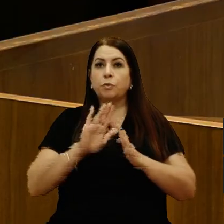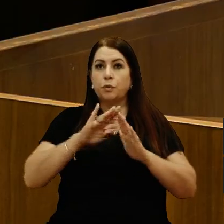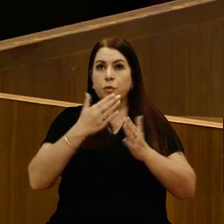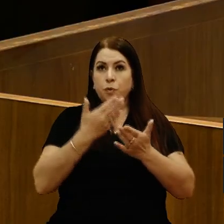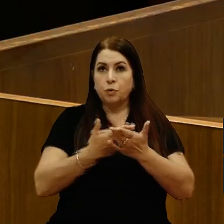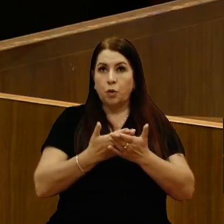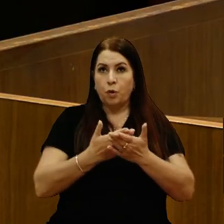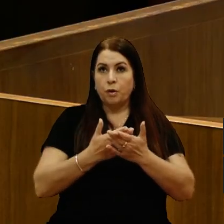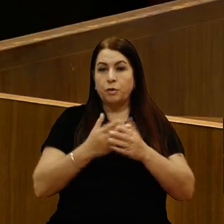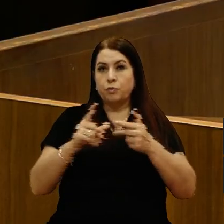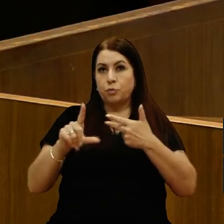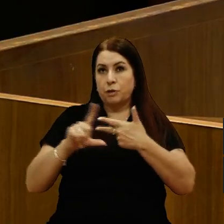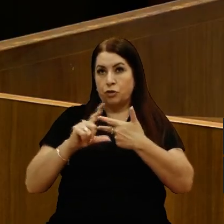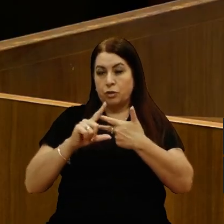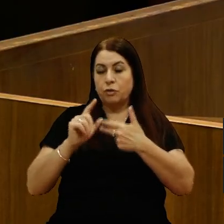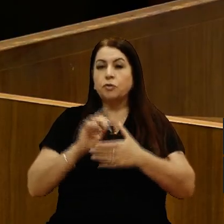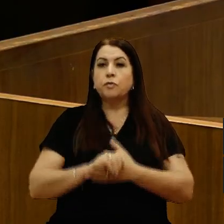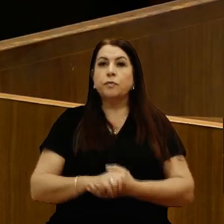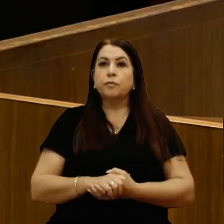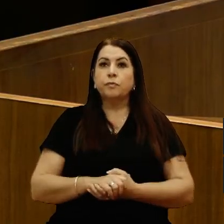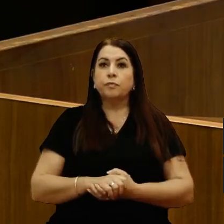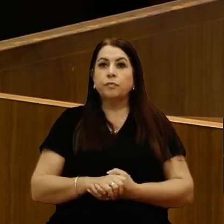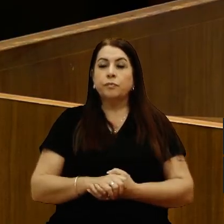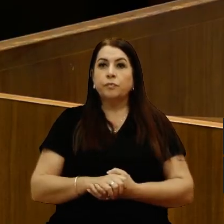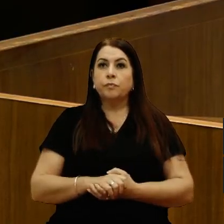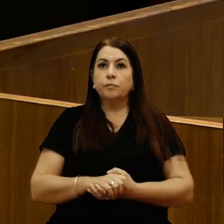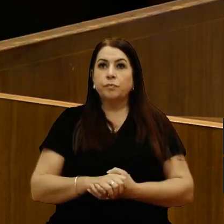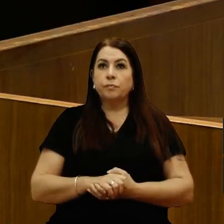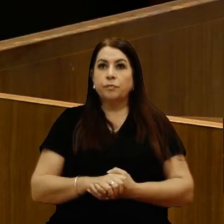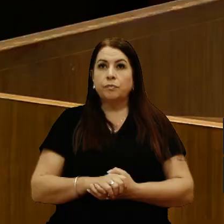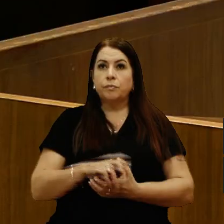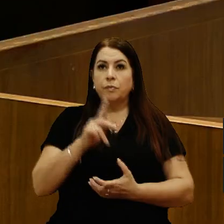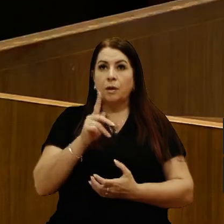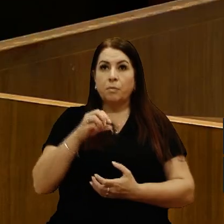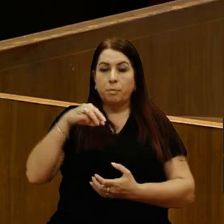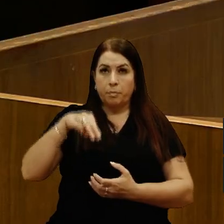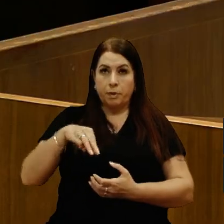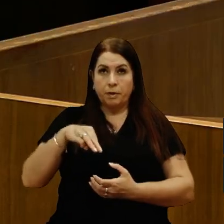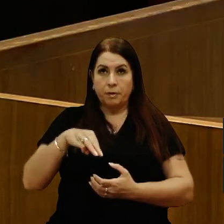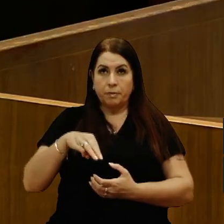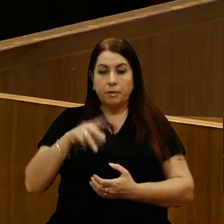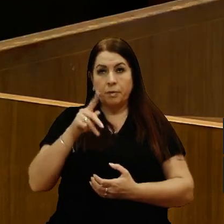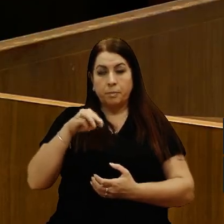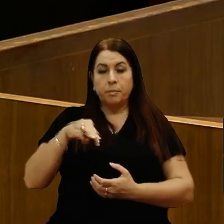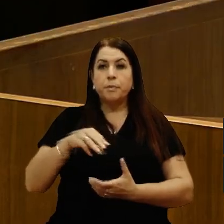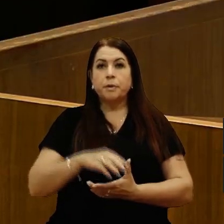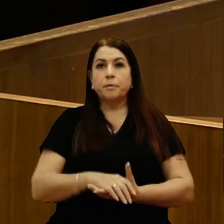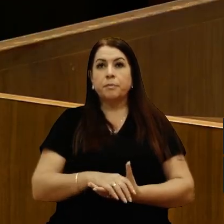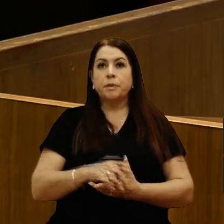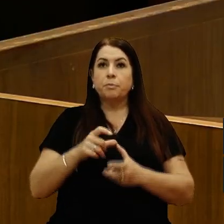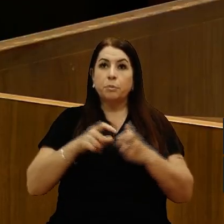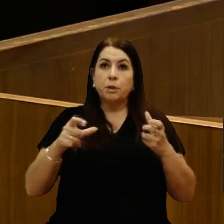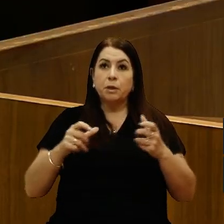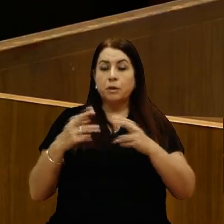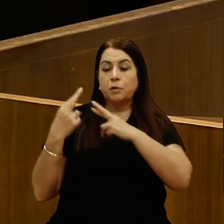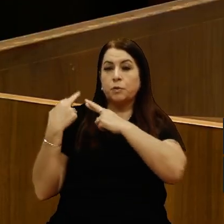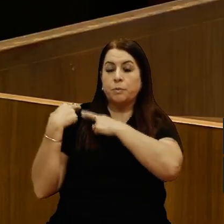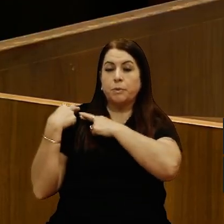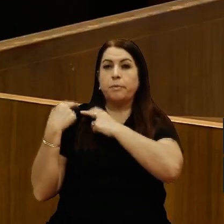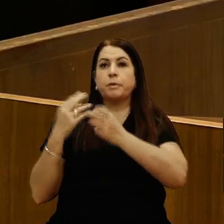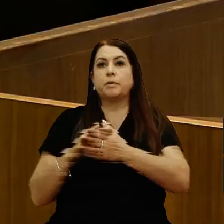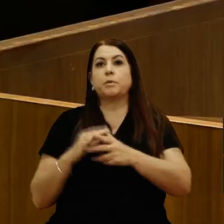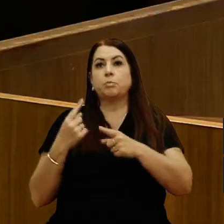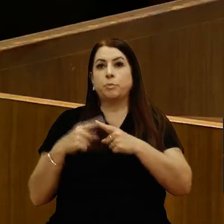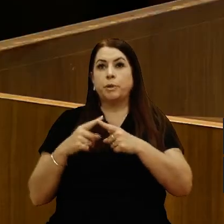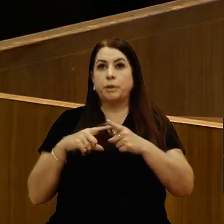do Legislativo e da PEN. A PEN, que eu tenho uma maior responsabilidade, até